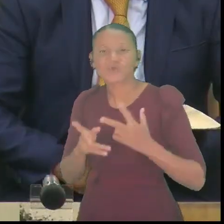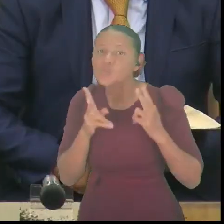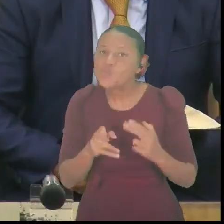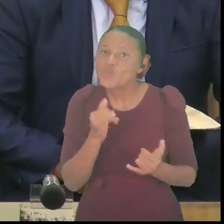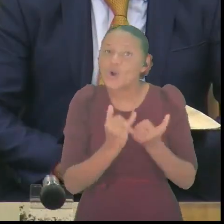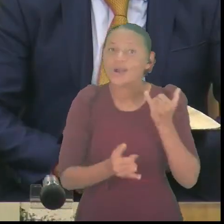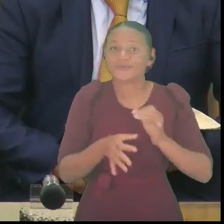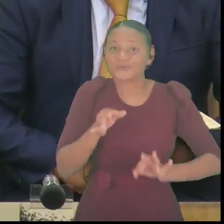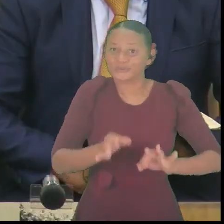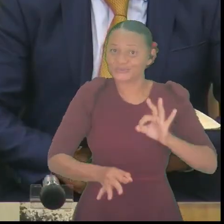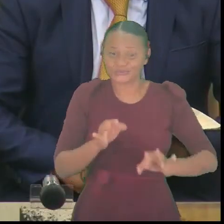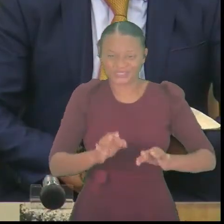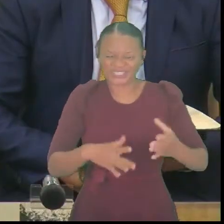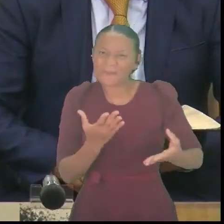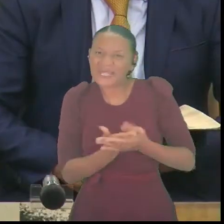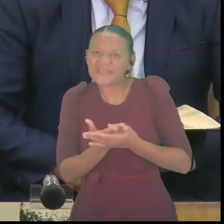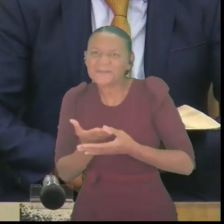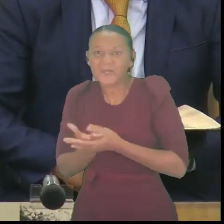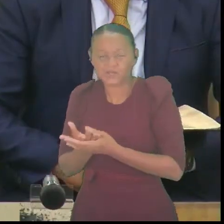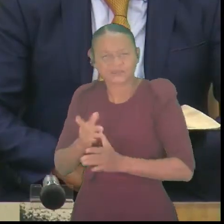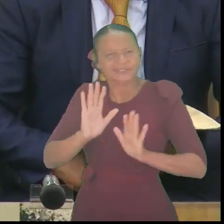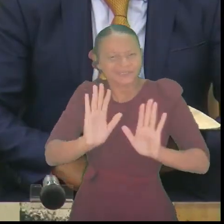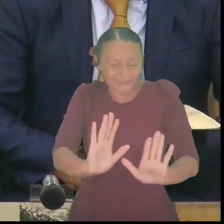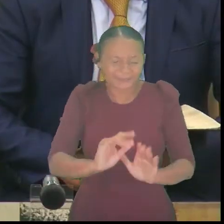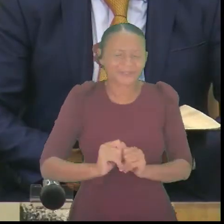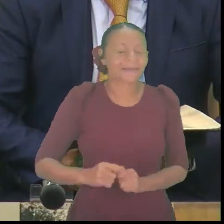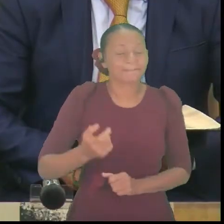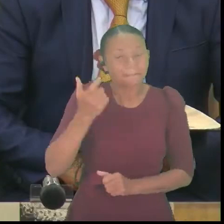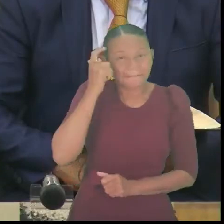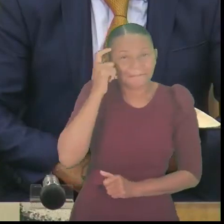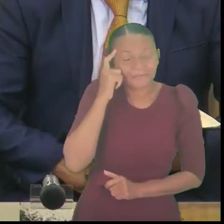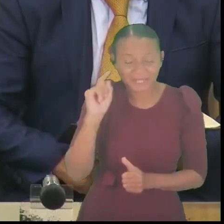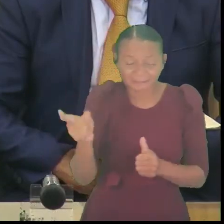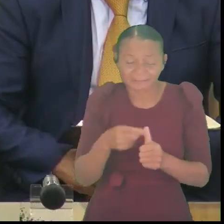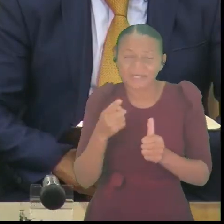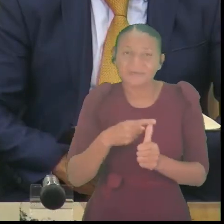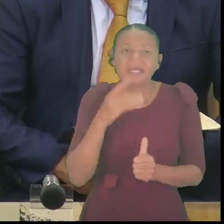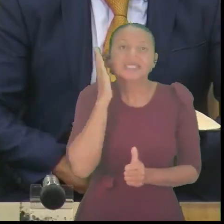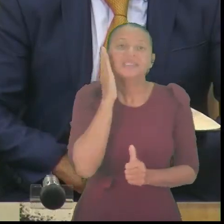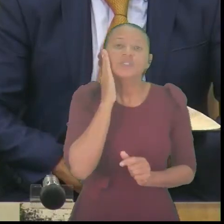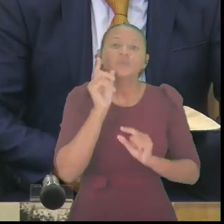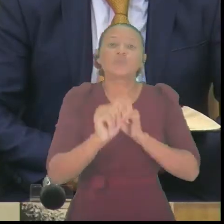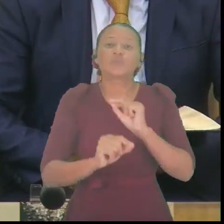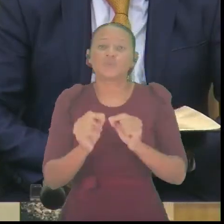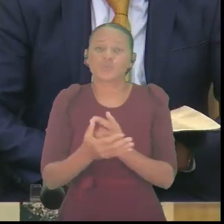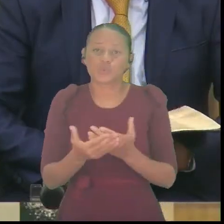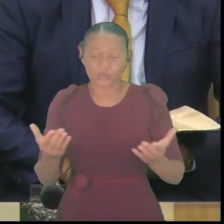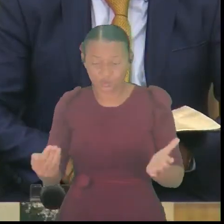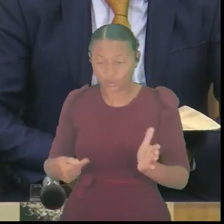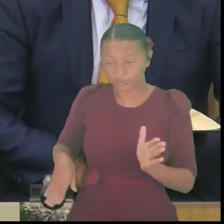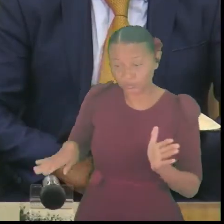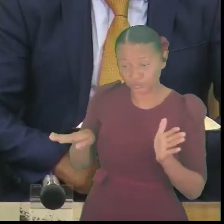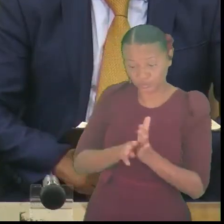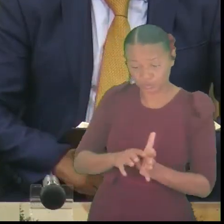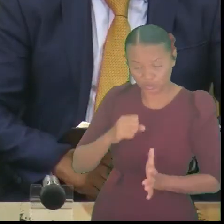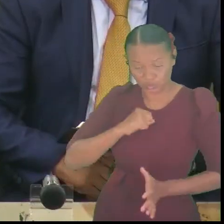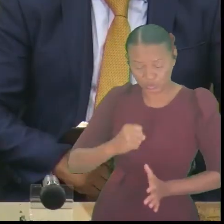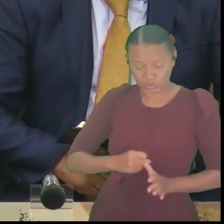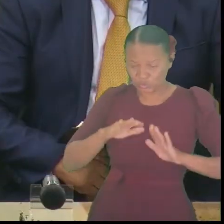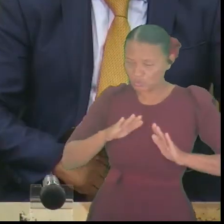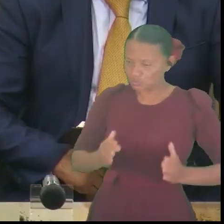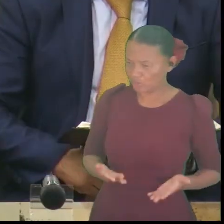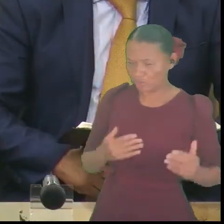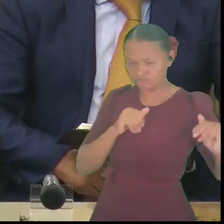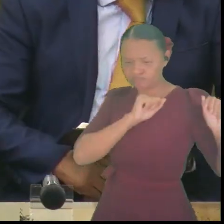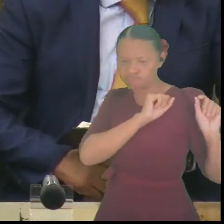é importante que nós tenhamos isso em mente. A primeira coisa que nós temos que entender é que quando o Sinédrio chegou perante Pilatos,